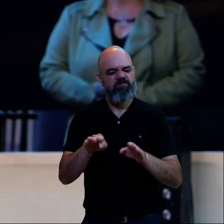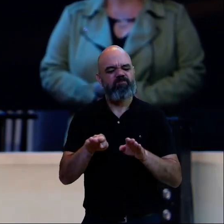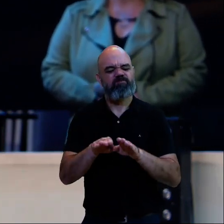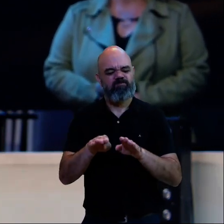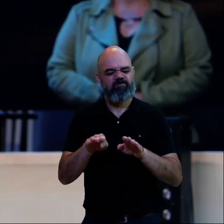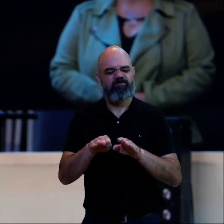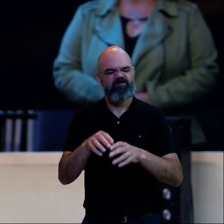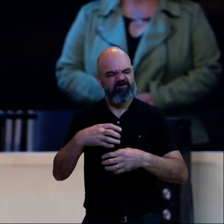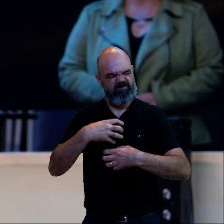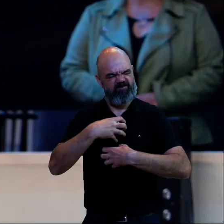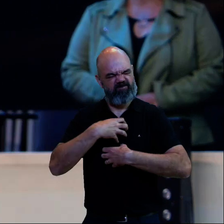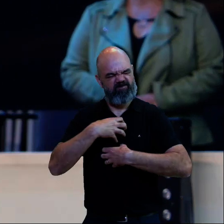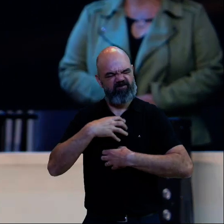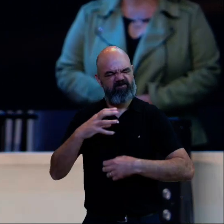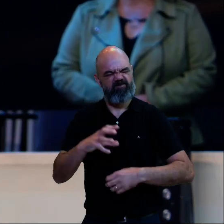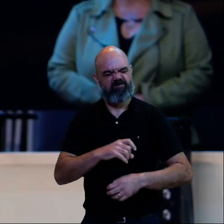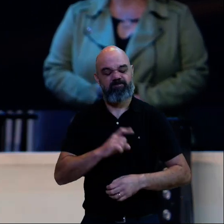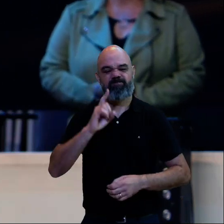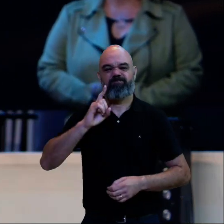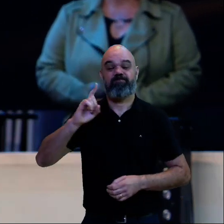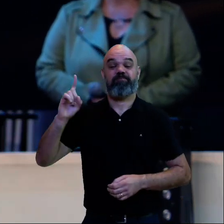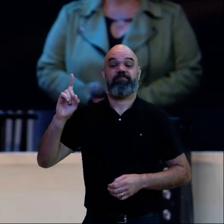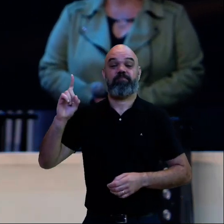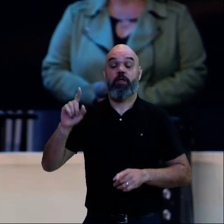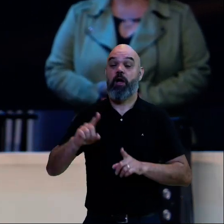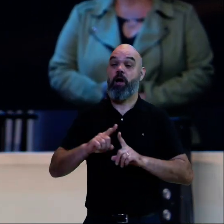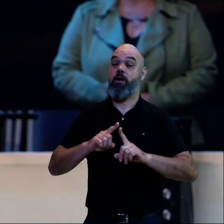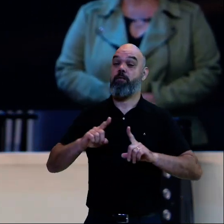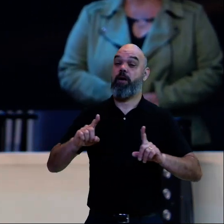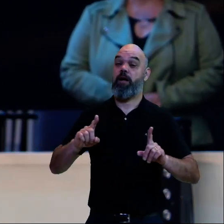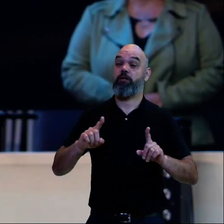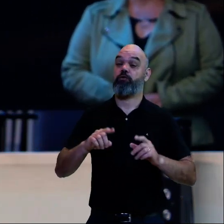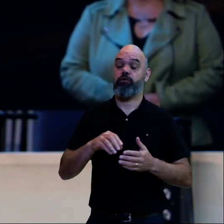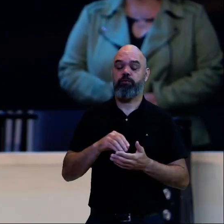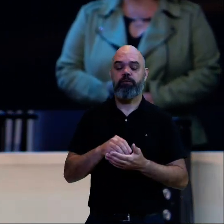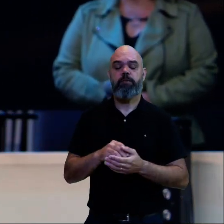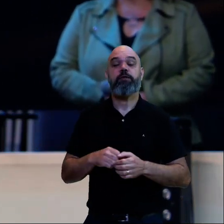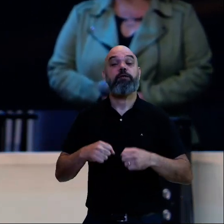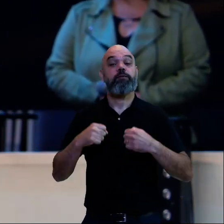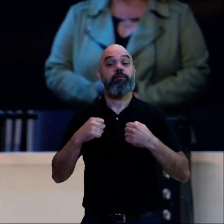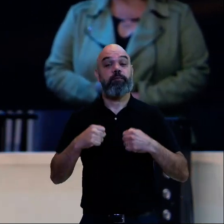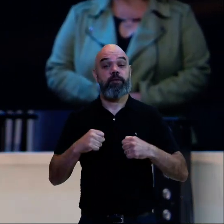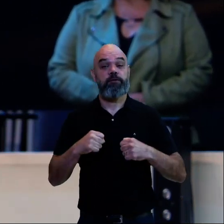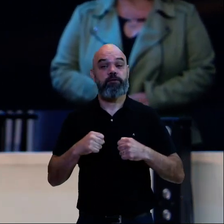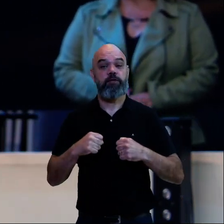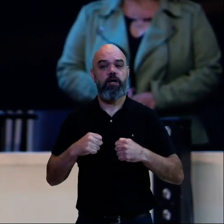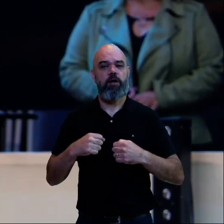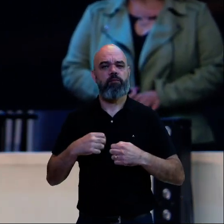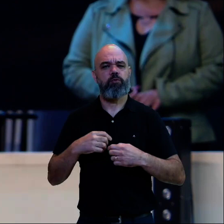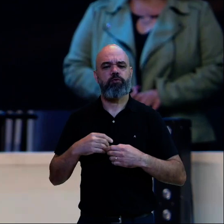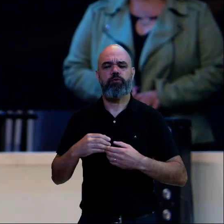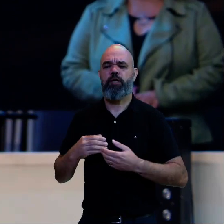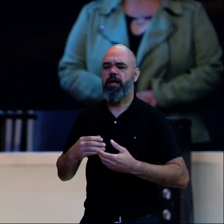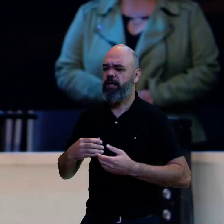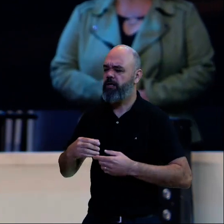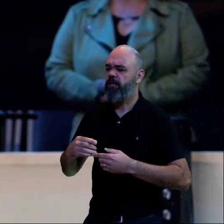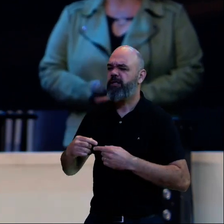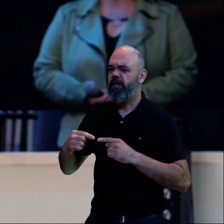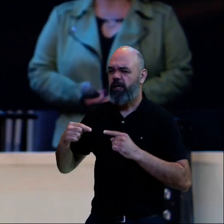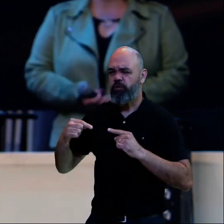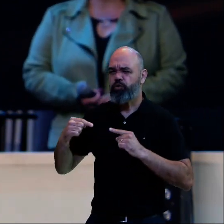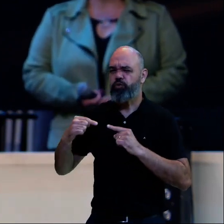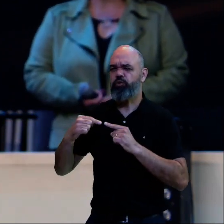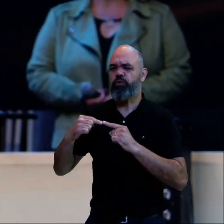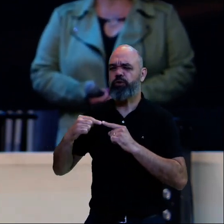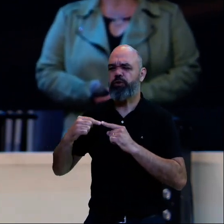jeito. Agora, para isso, a gente tem que estar no mesmo sentimento e no mesmo espírito, né? Somos todos diferentes aqui.